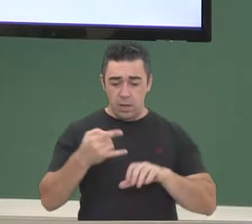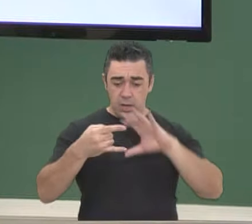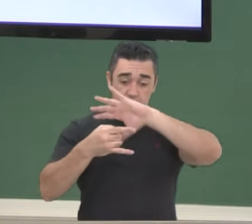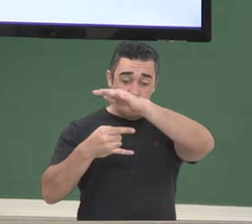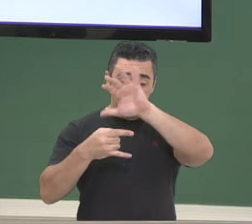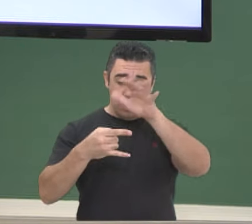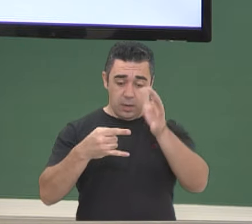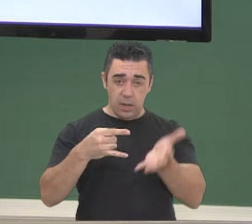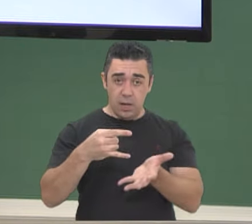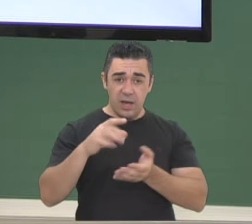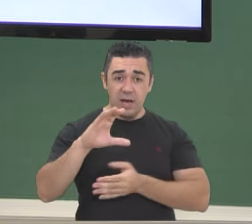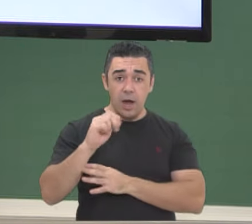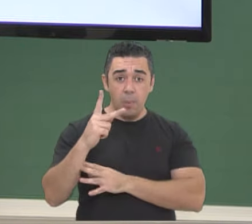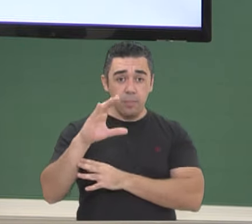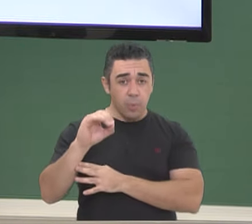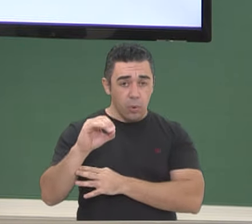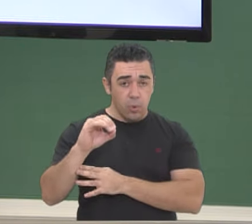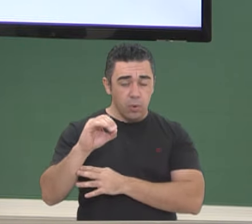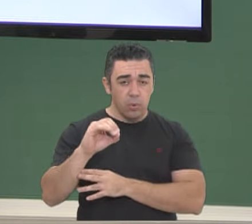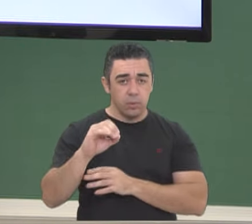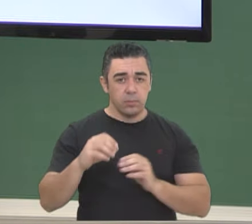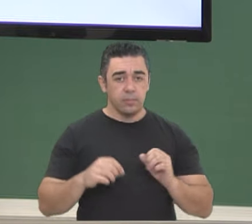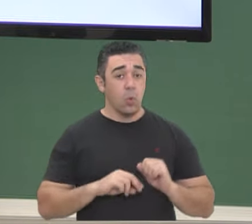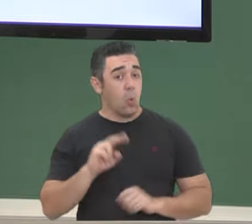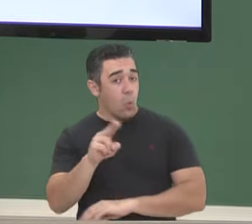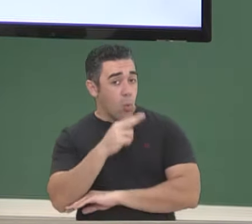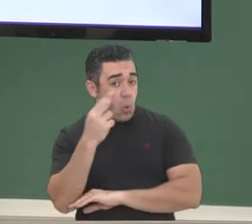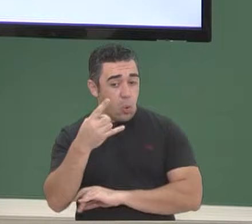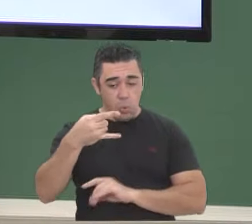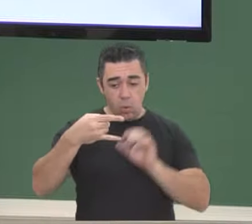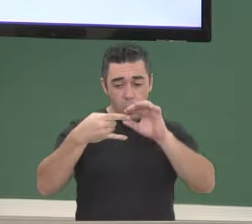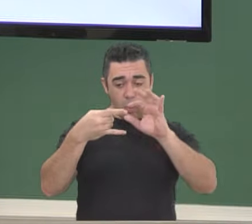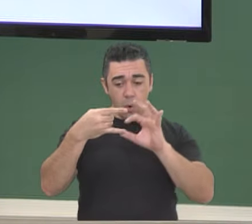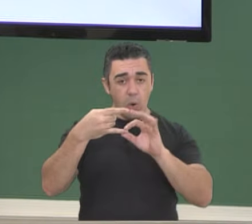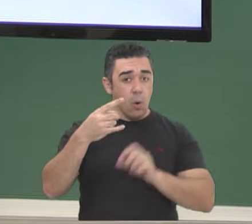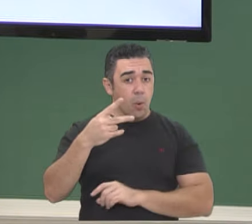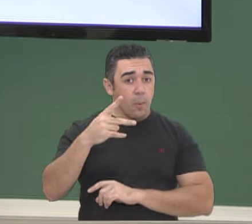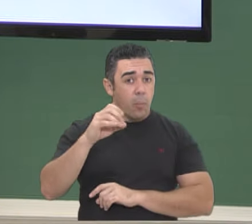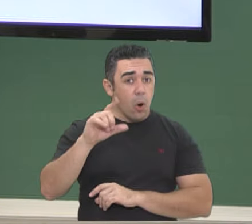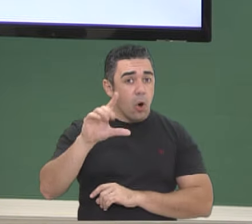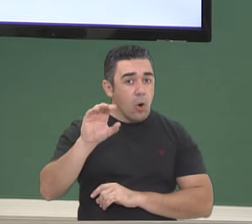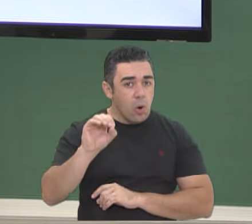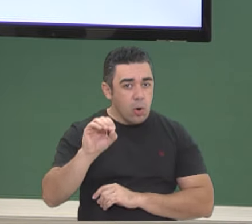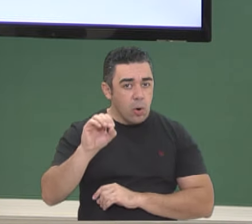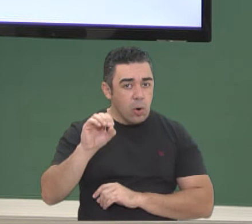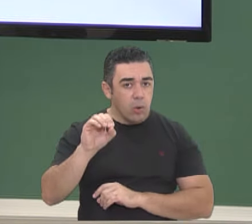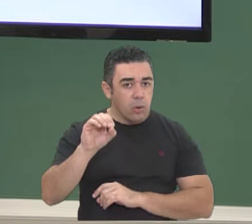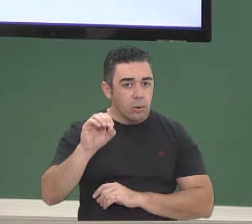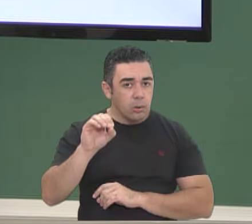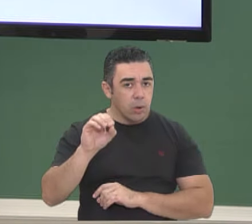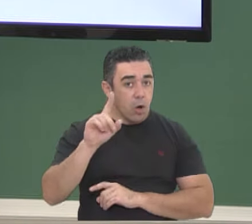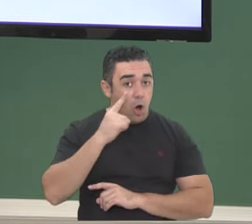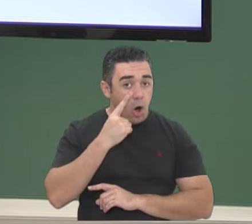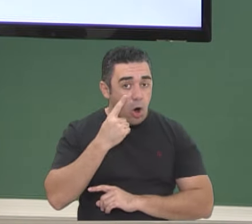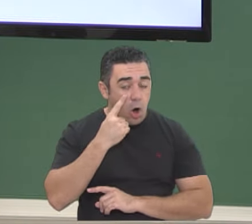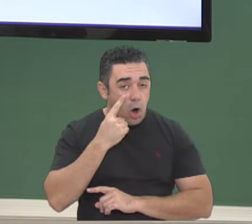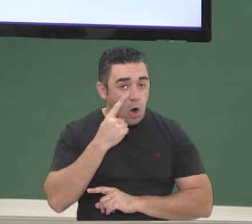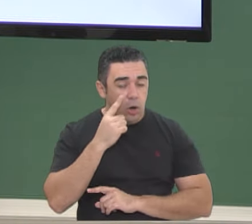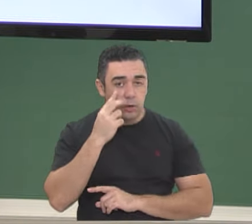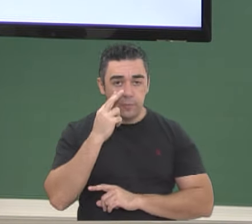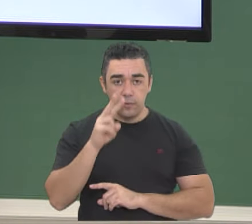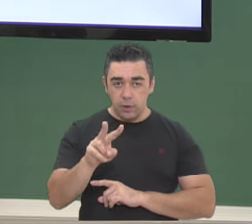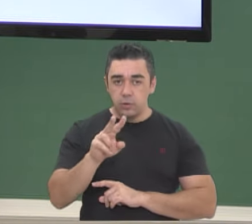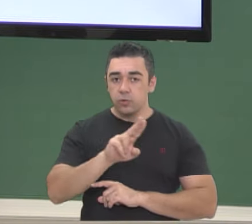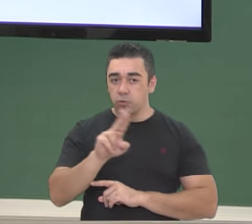magnético ou polo magnético a força olha bem a pergunta a gente sabe que o irmão é